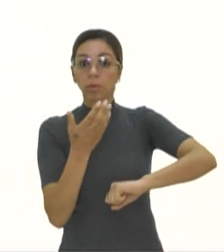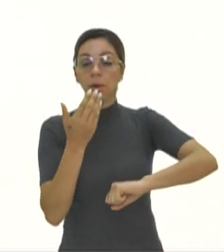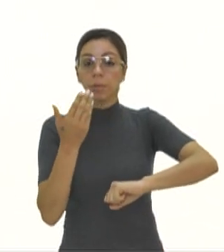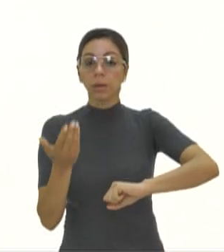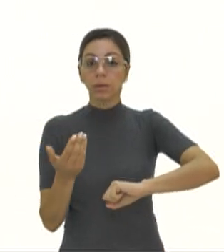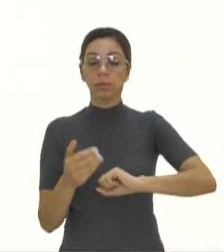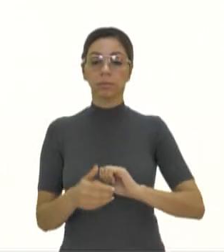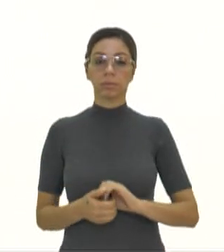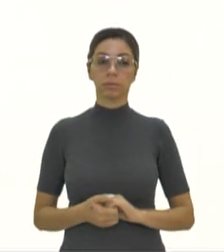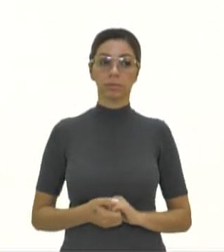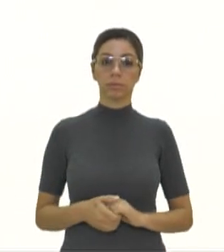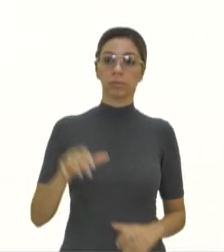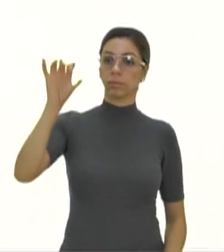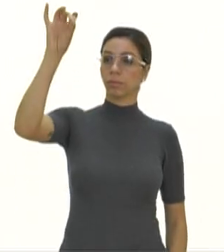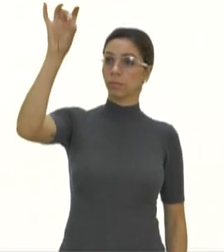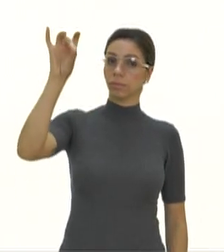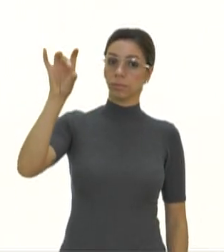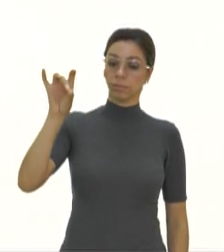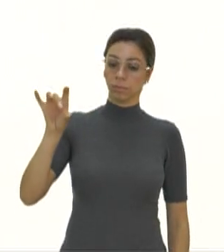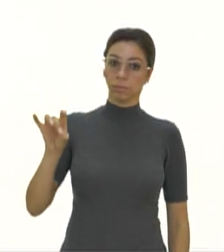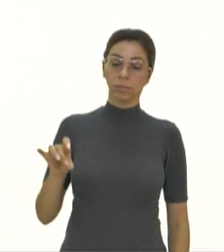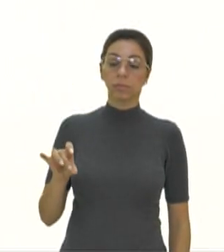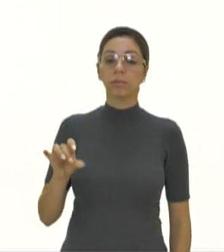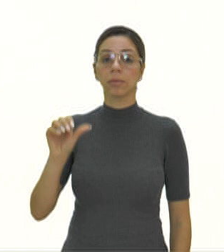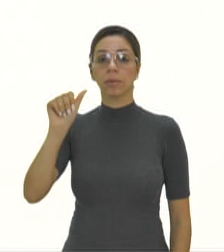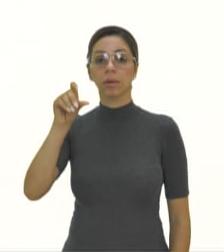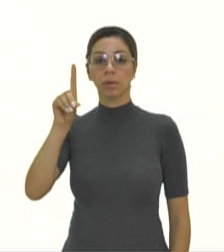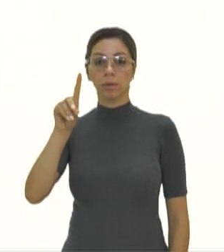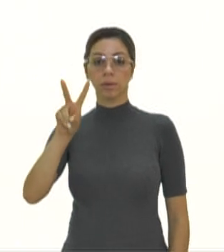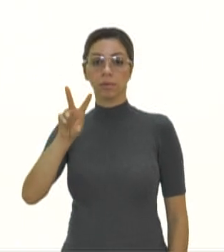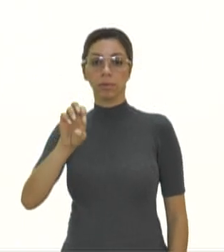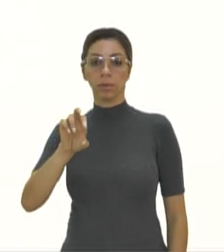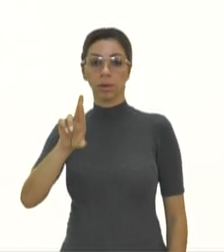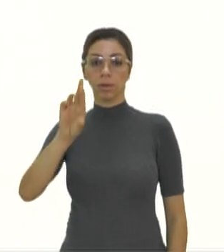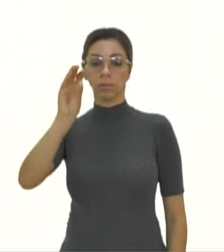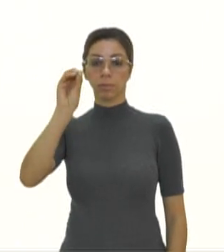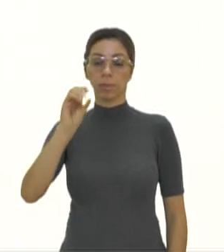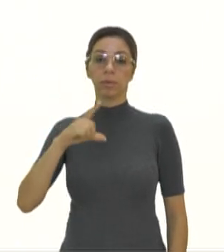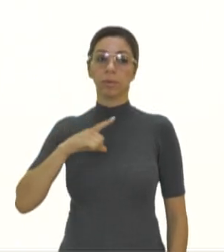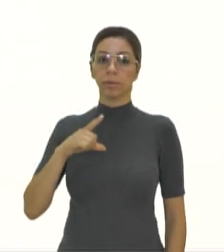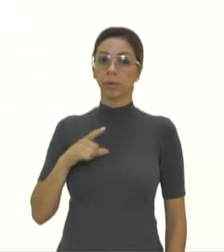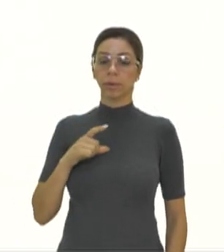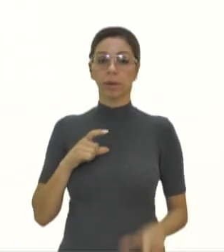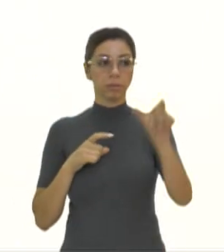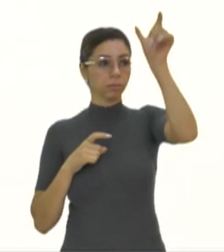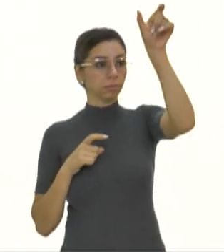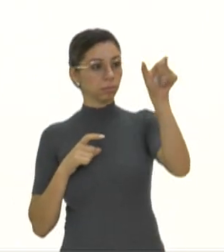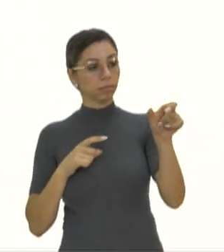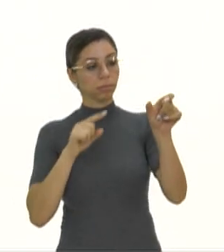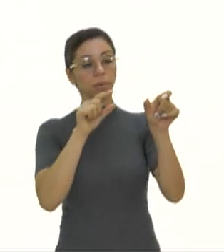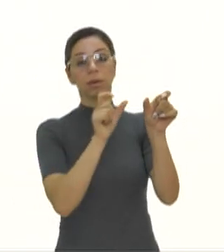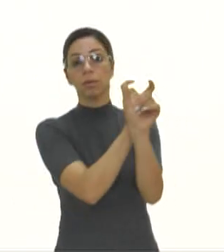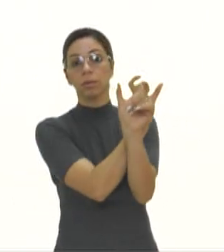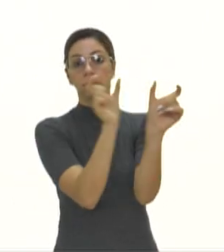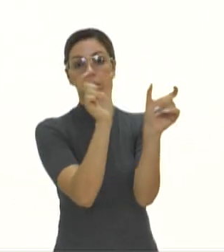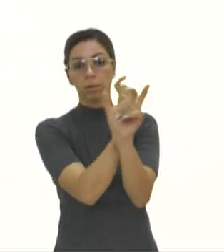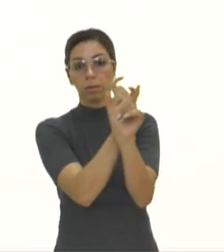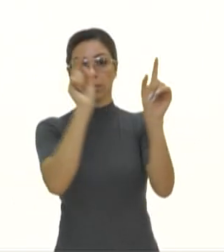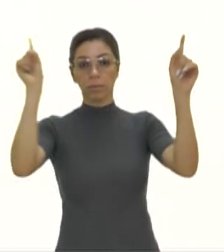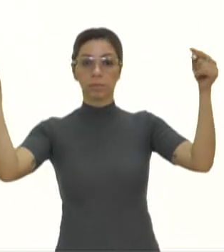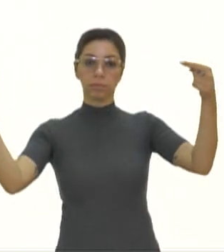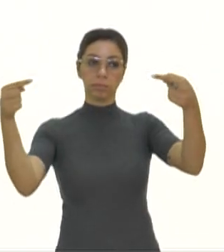que cada um desses advérbios que estão em questão aqui, nós temos do lado direito o seu sinônimo.